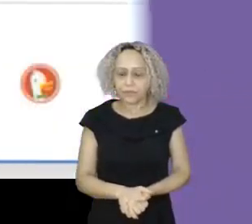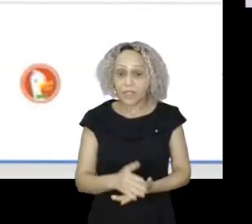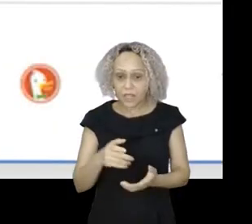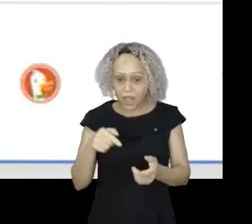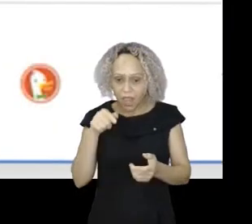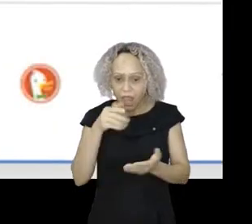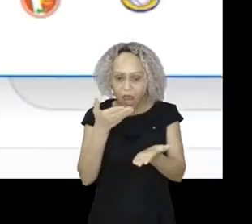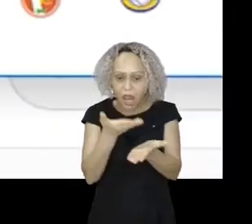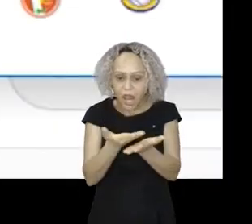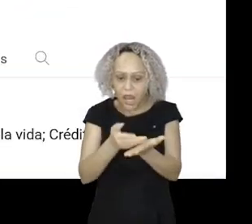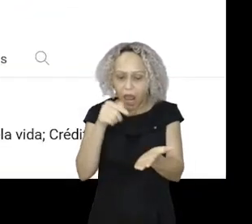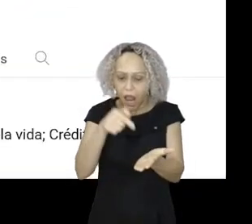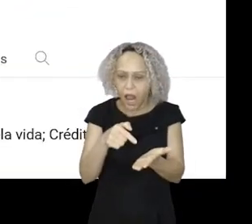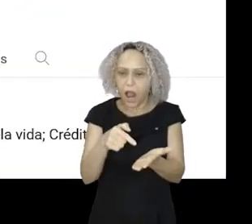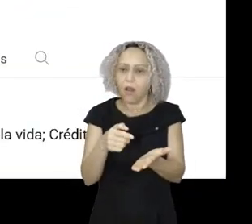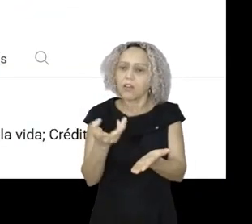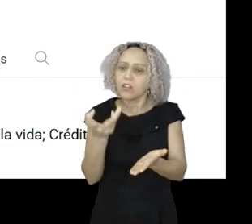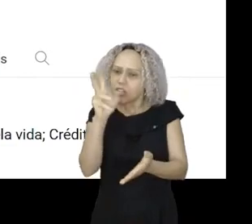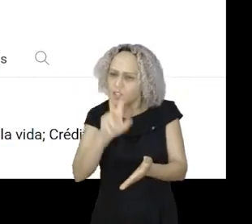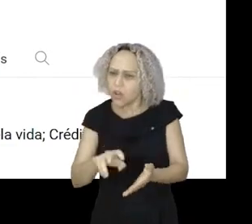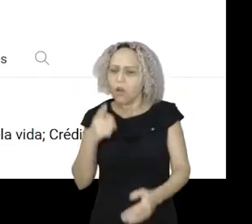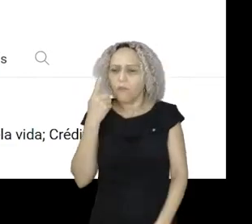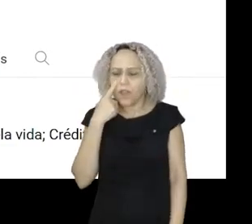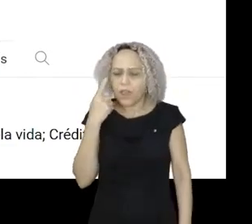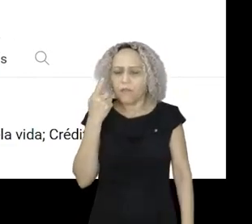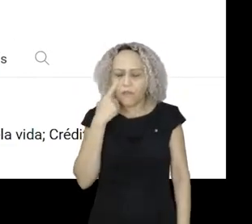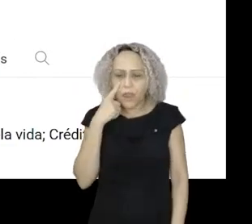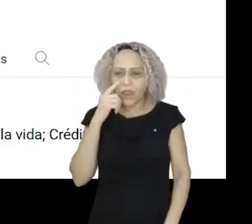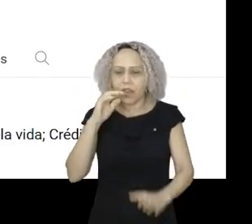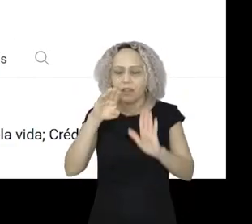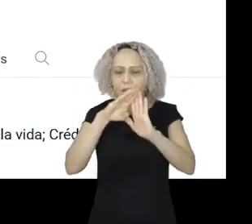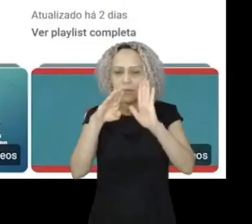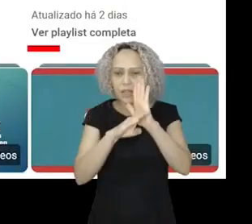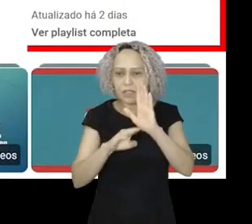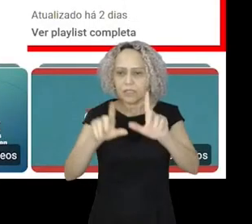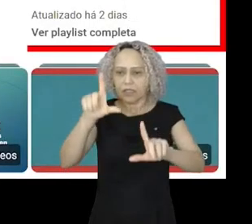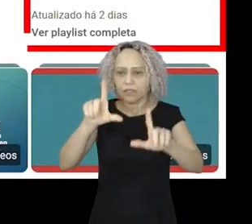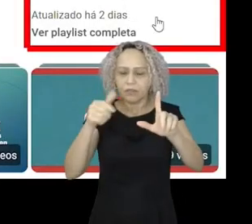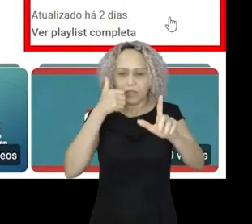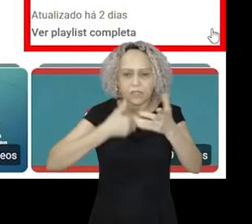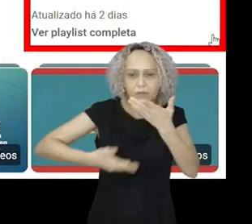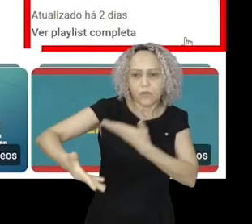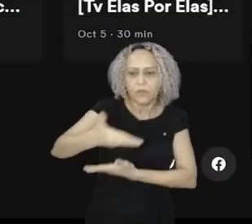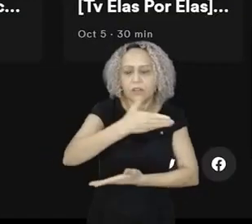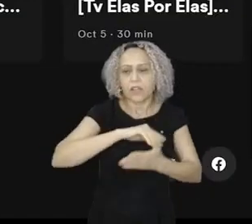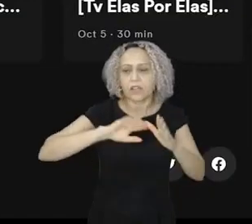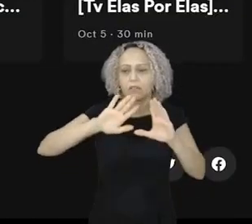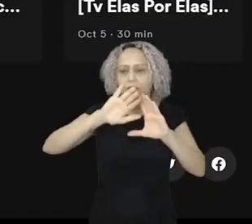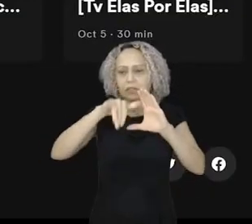Reveja esta e outras aulas na playlist TV Elas por Elas Formação, no canal da TV PT no